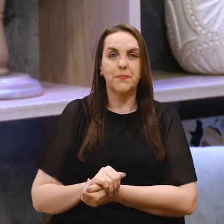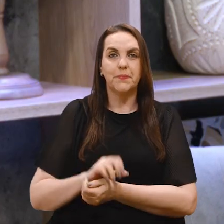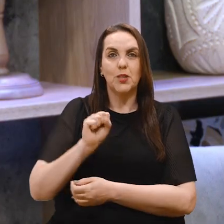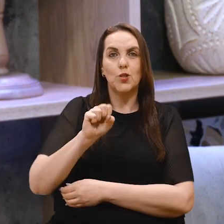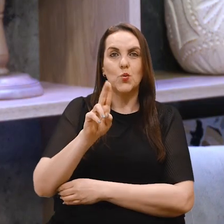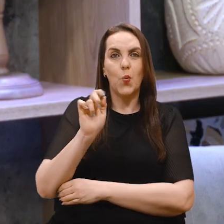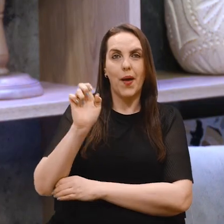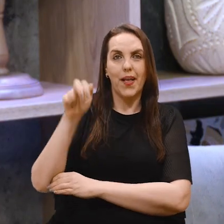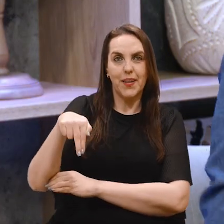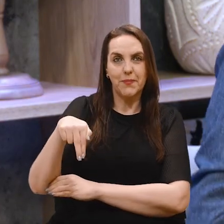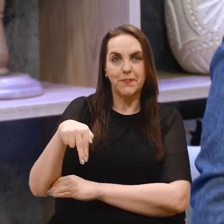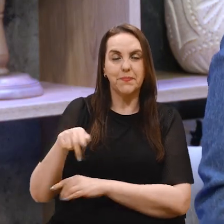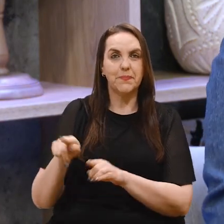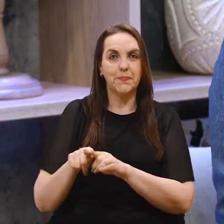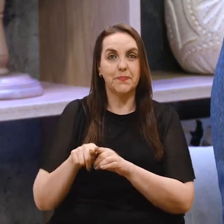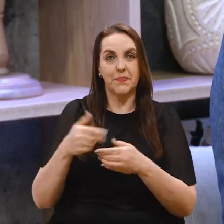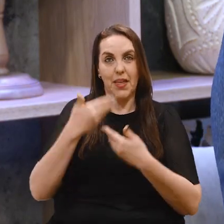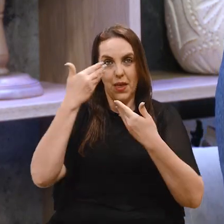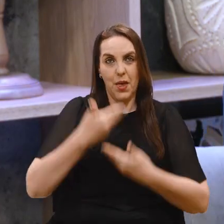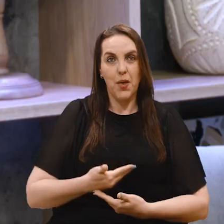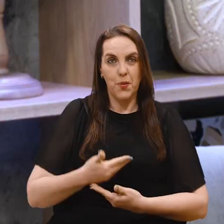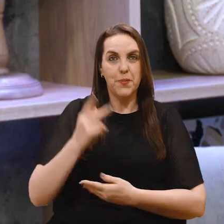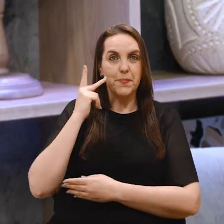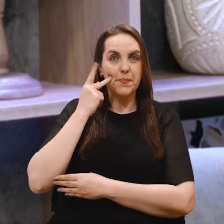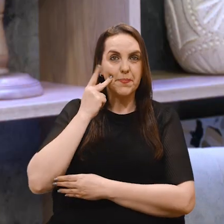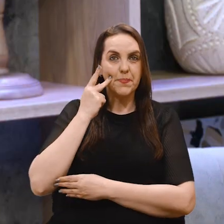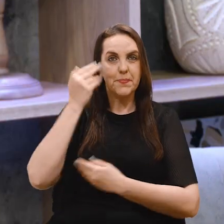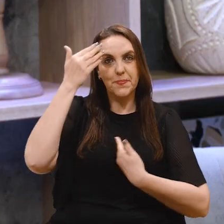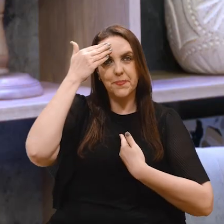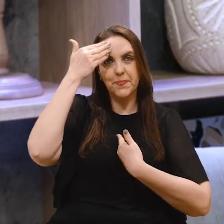Suelen Moraes. Eu, Marcelo Passarella,